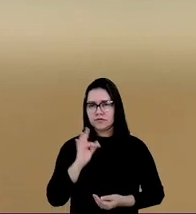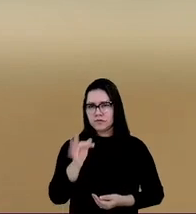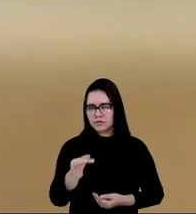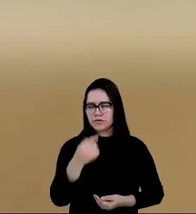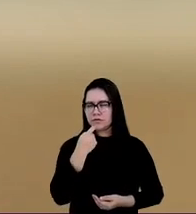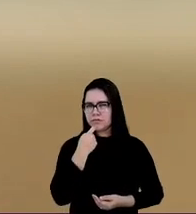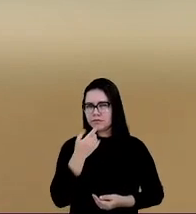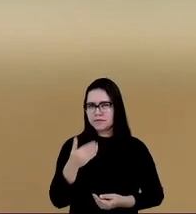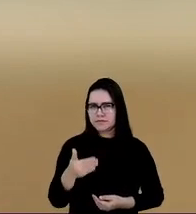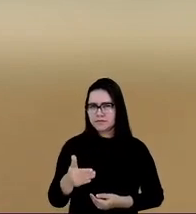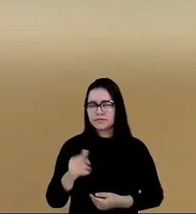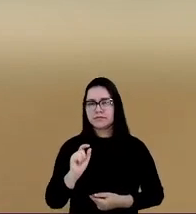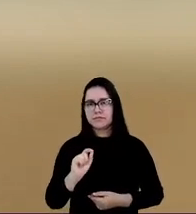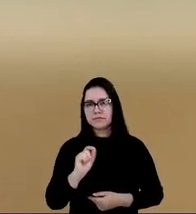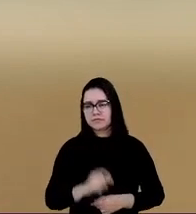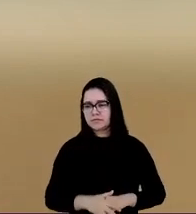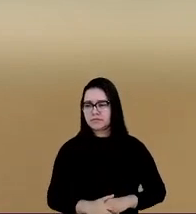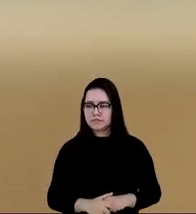que